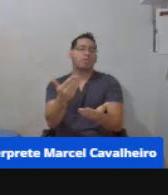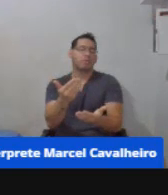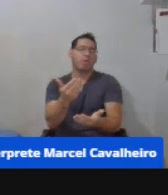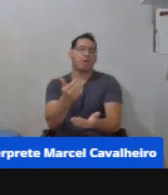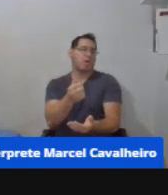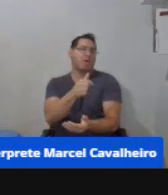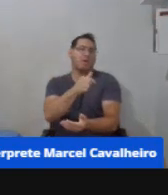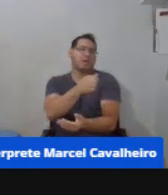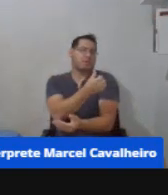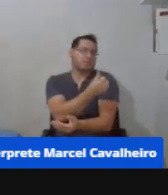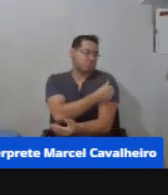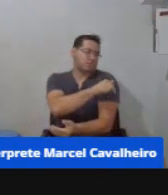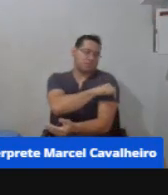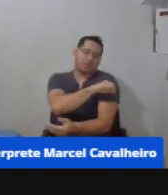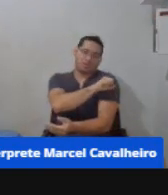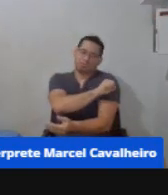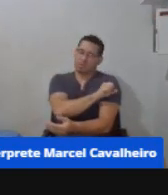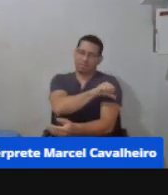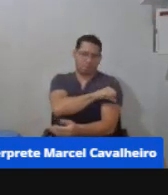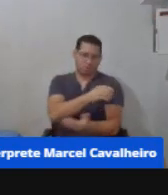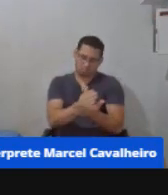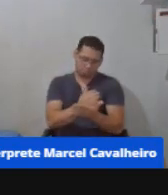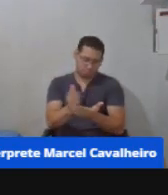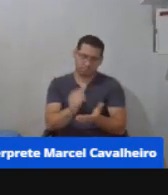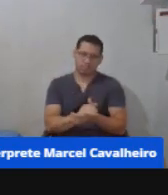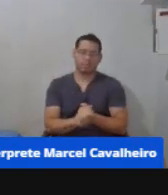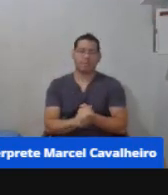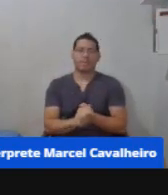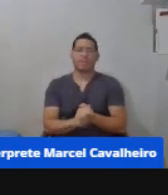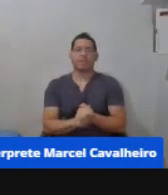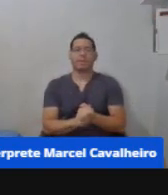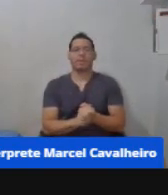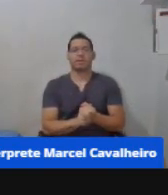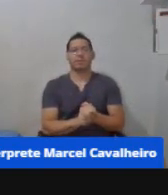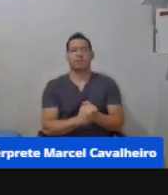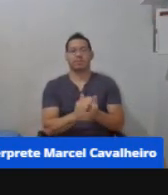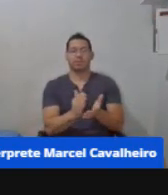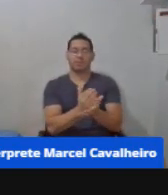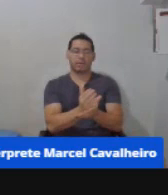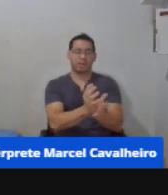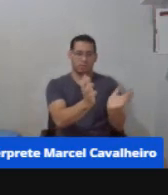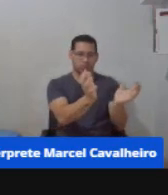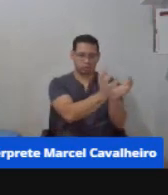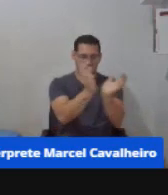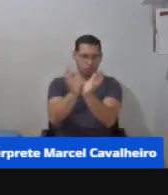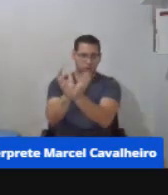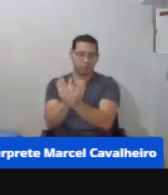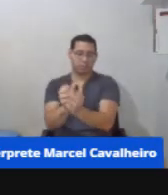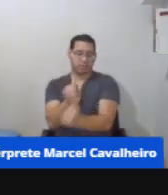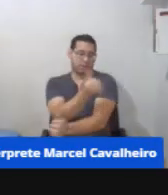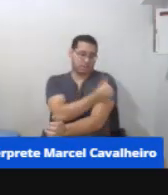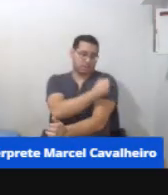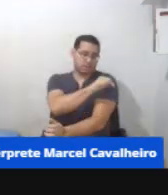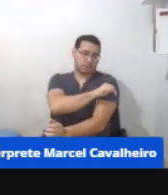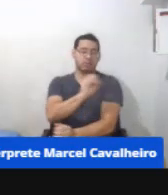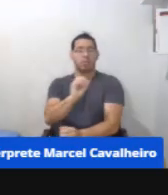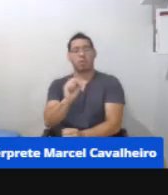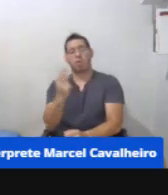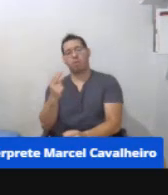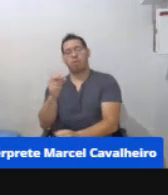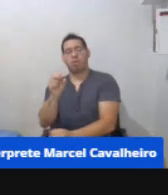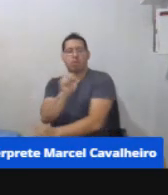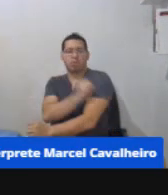preferencialmente entre os respectivos pares de agrupamentos, sexto e sétimo, ou oitavo e nono.